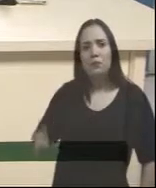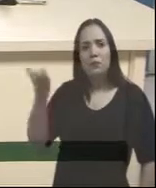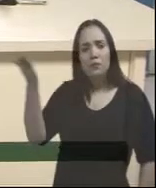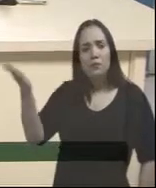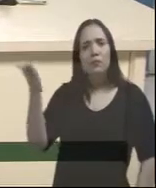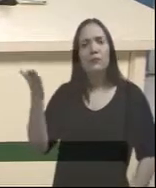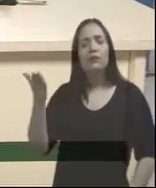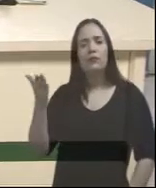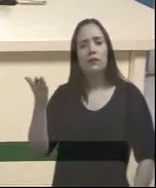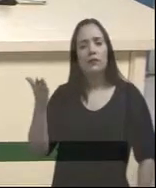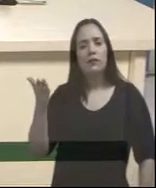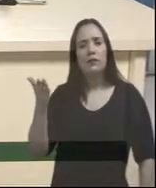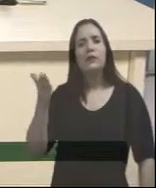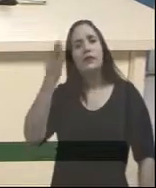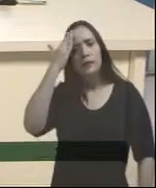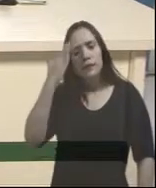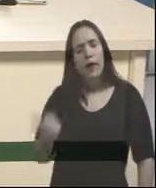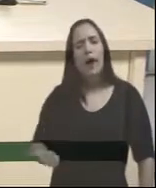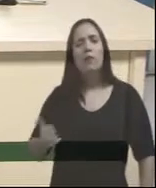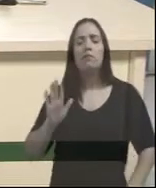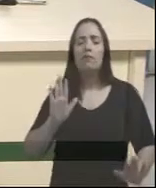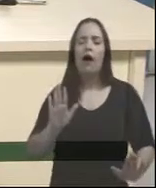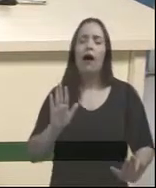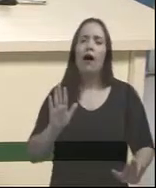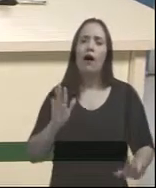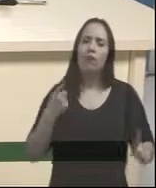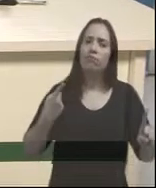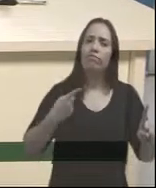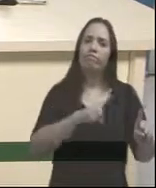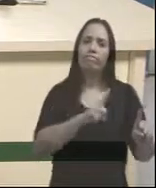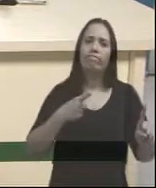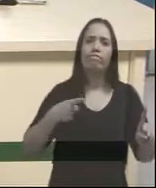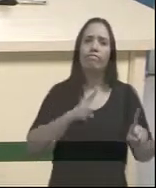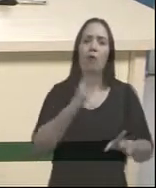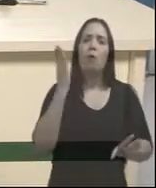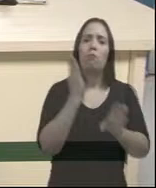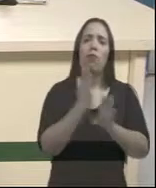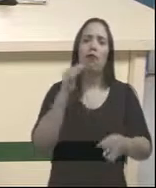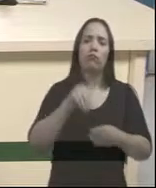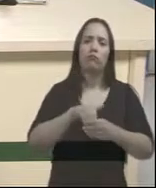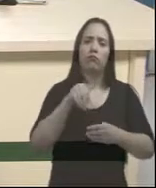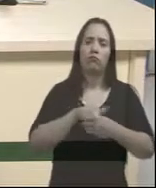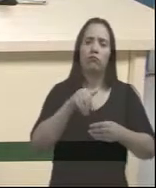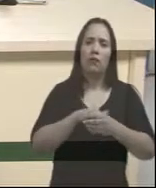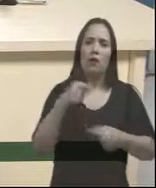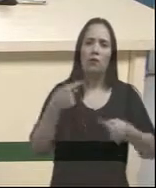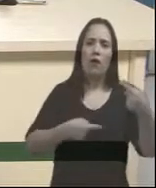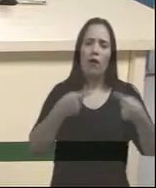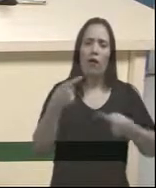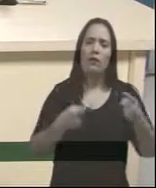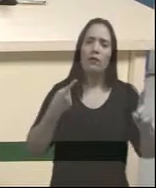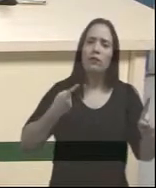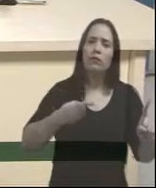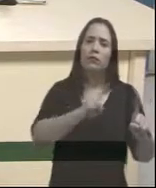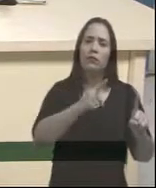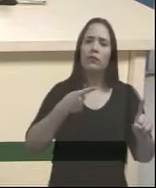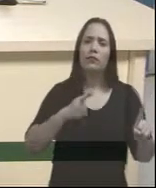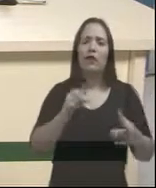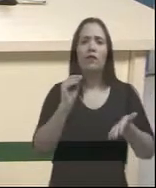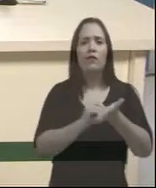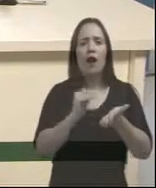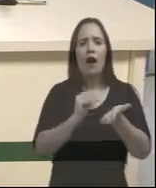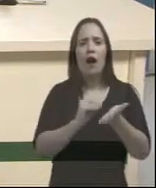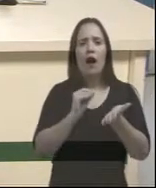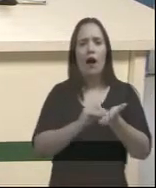do que eu, do que o senhor. Mas o olhar político, eleitoral, não deixa de que eles não tenham a